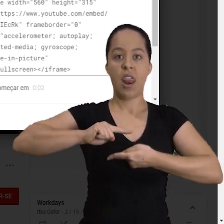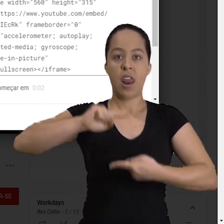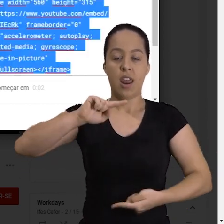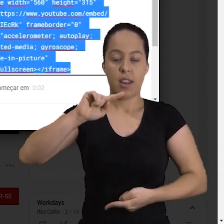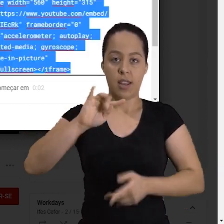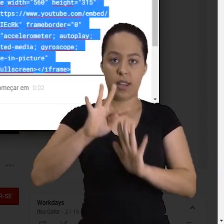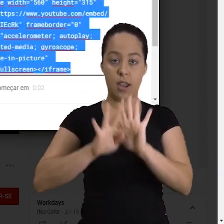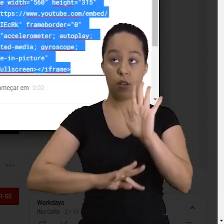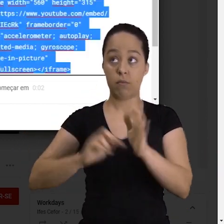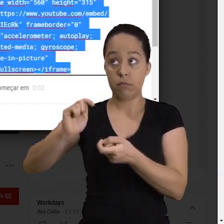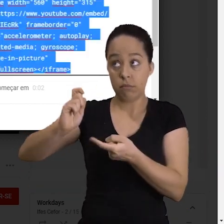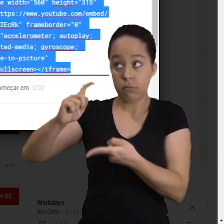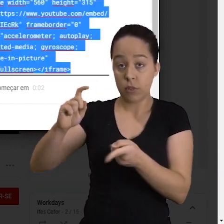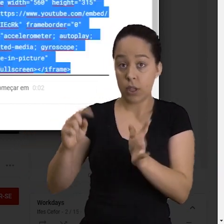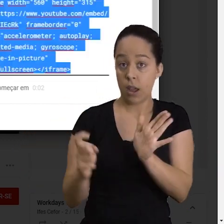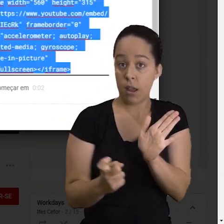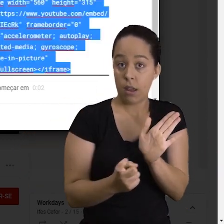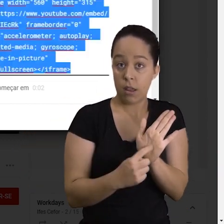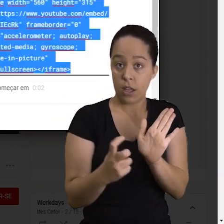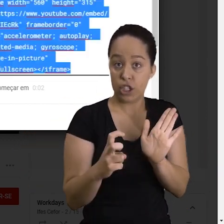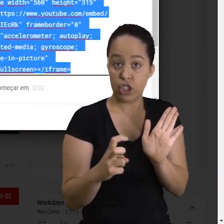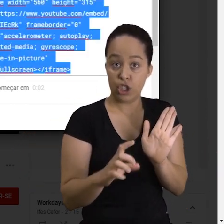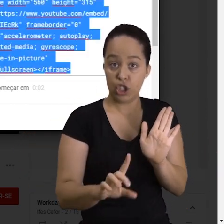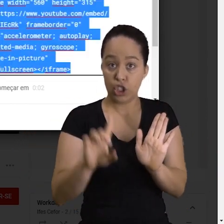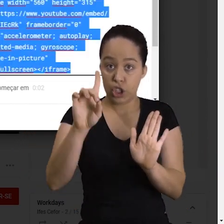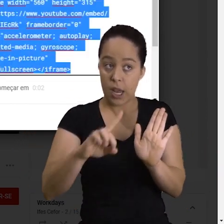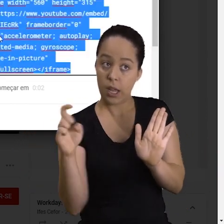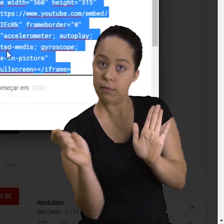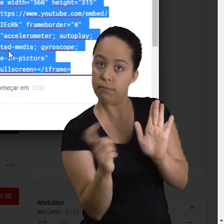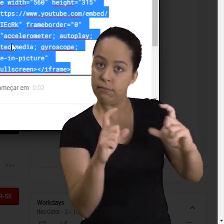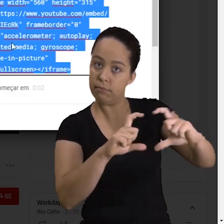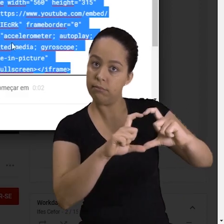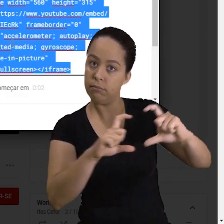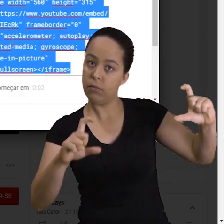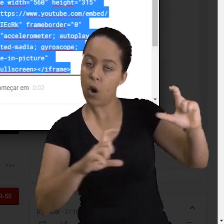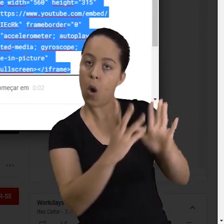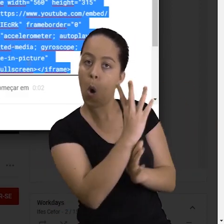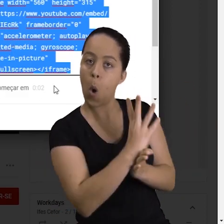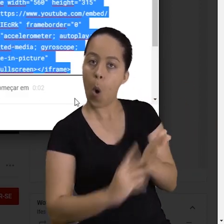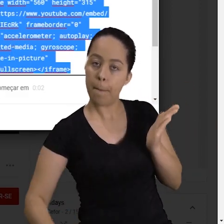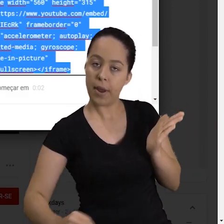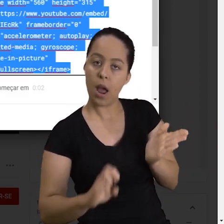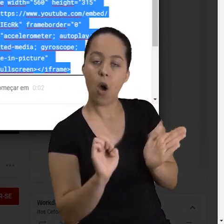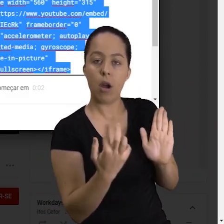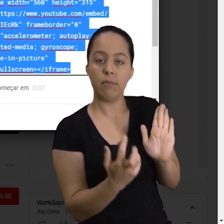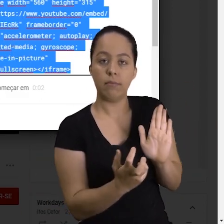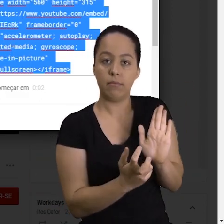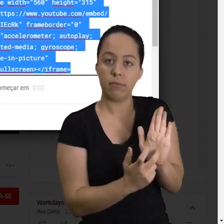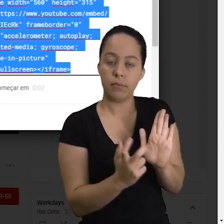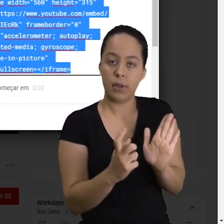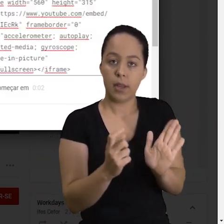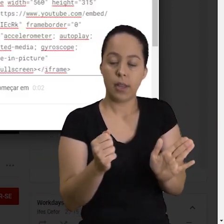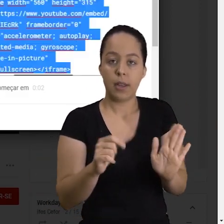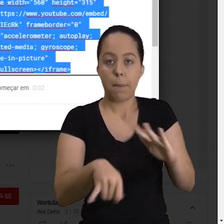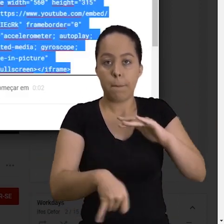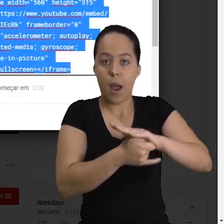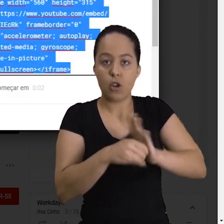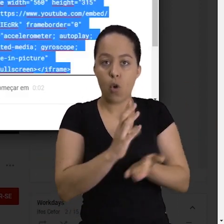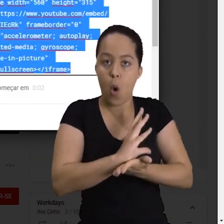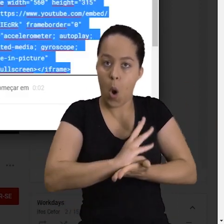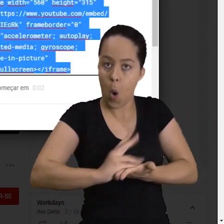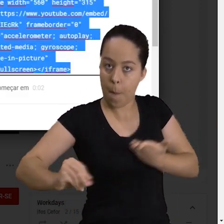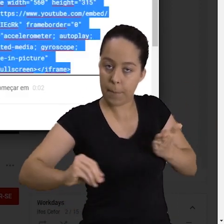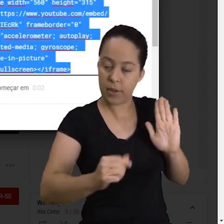do lado direito. Clique nesse código do lado direito, você pode copiar ele ou clicar aqui no botão embaixo e